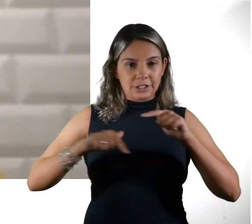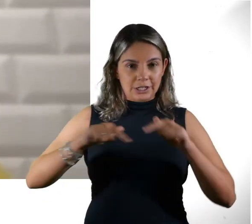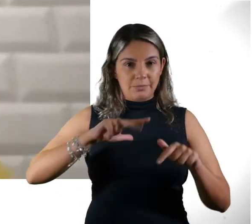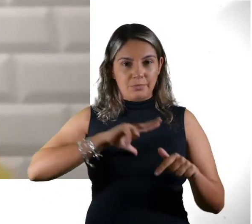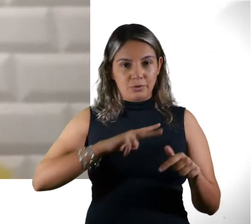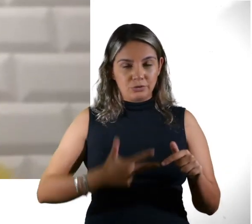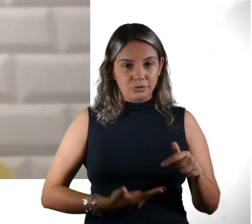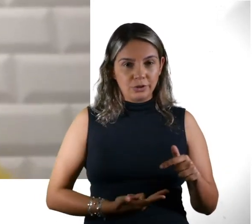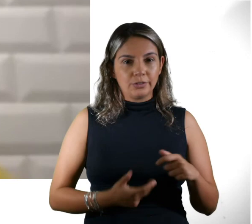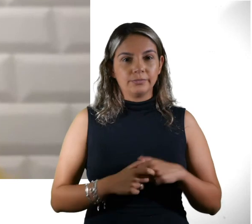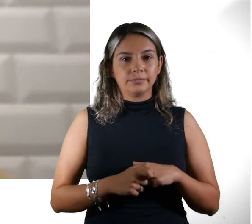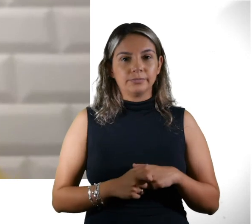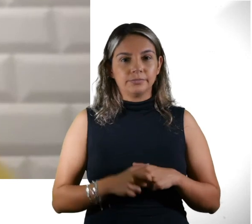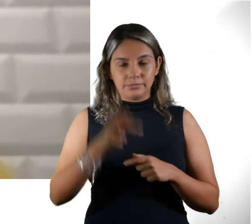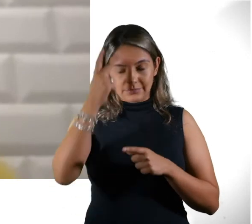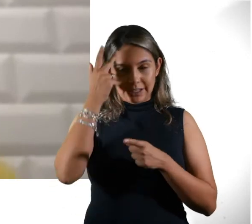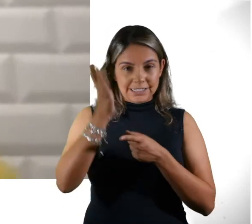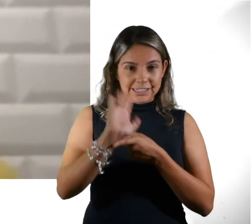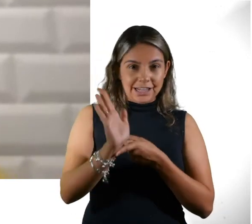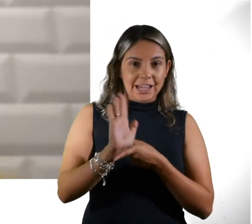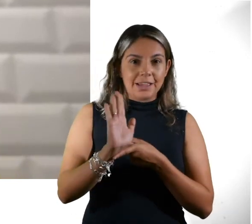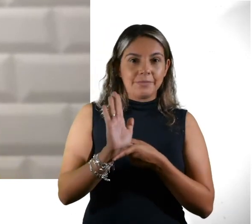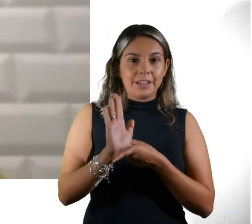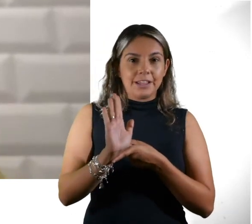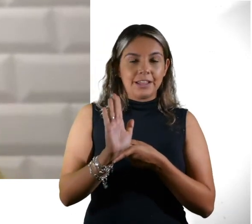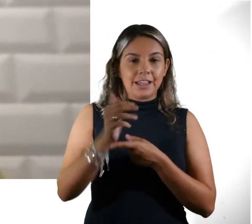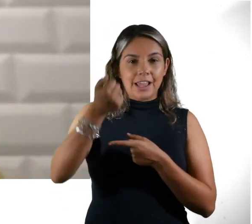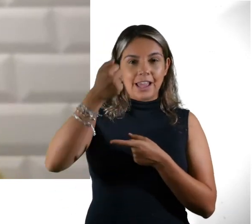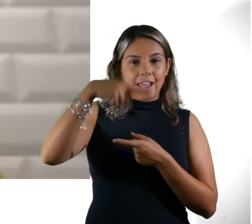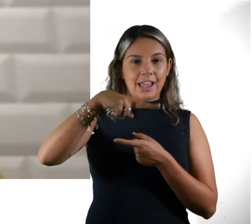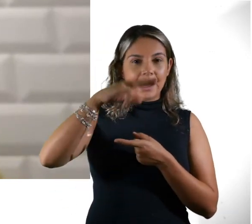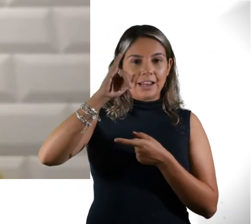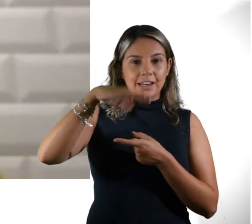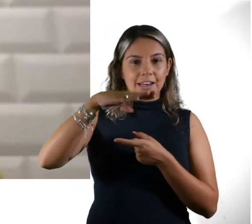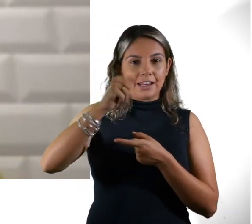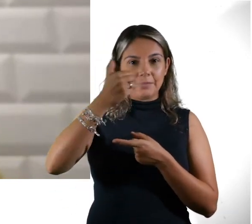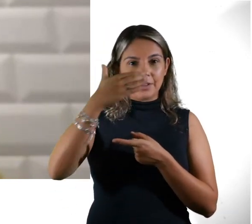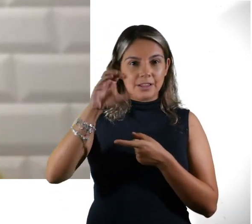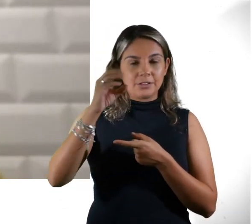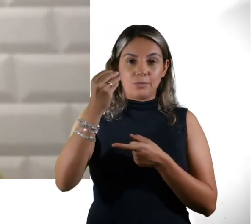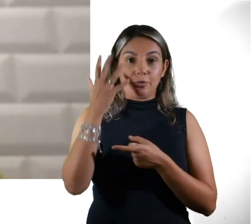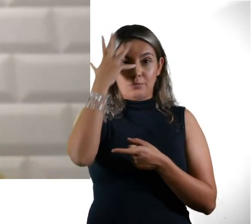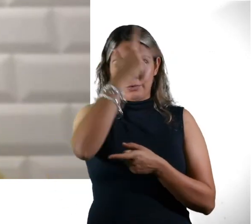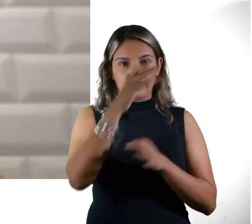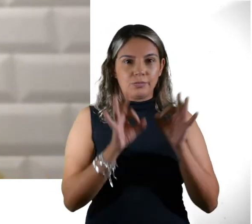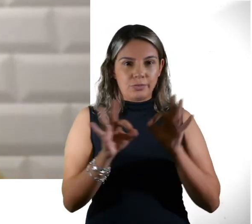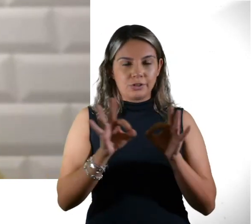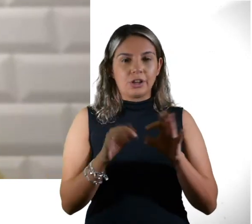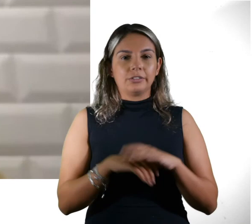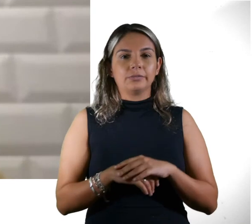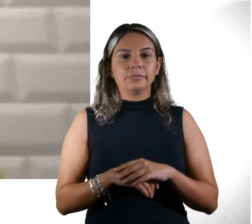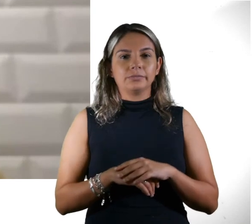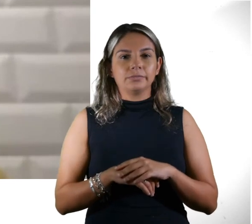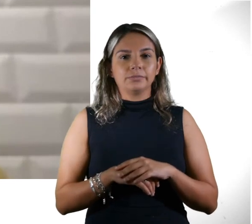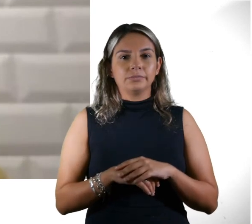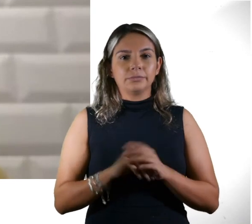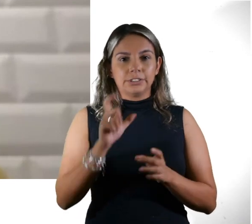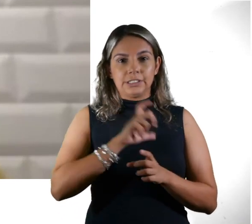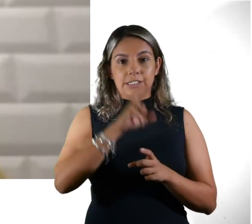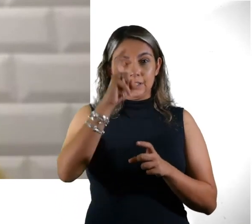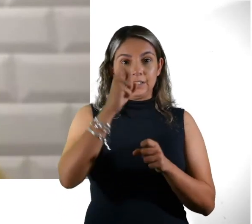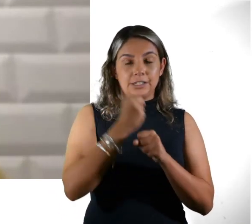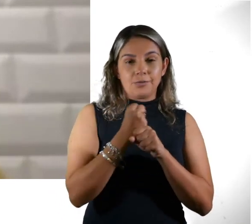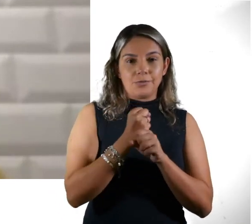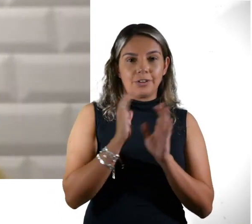estão a trabalhar em Portugal para cinema de animação. E eu acredito muito nesse projeto, acho que vai ficar muito bonito. Isto já